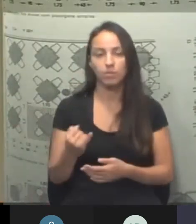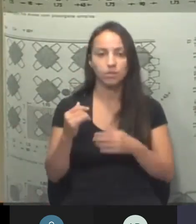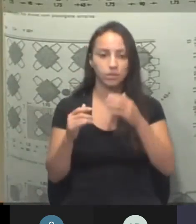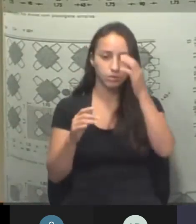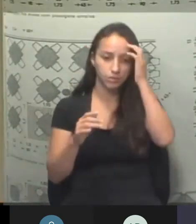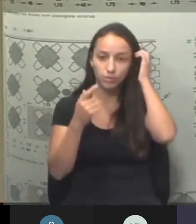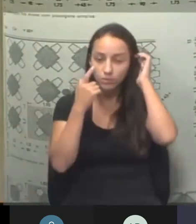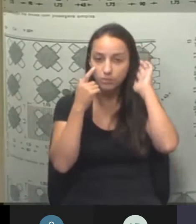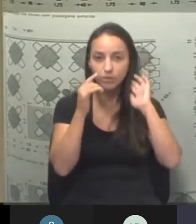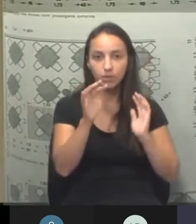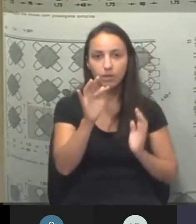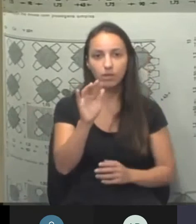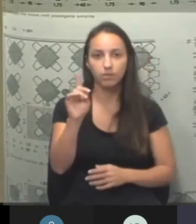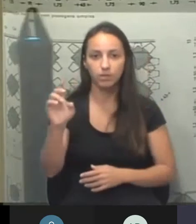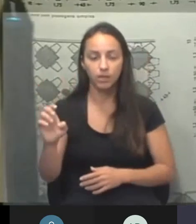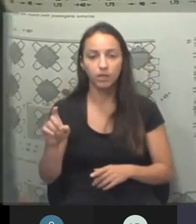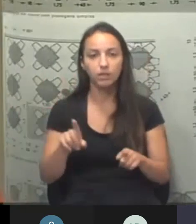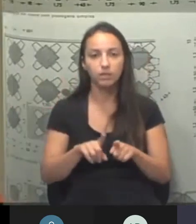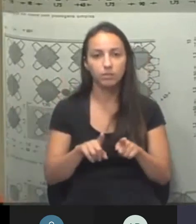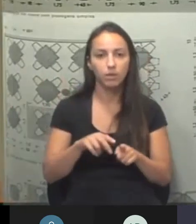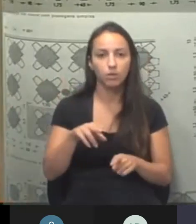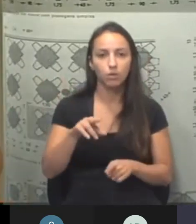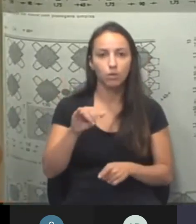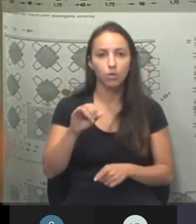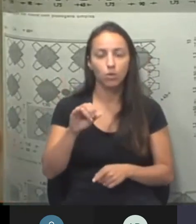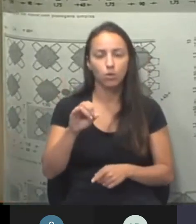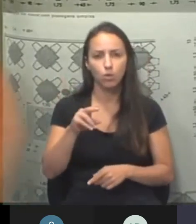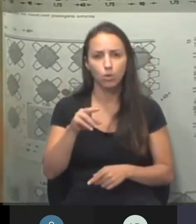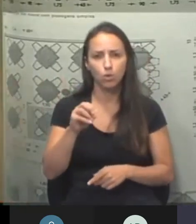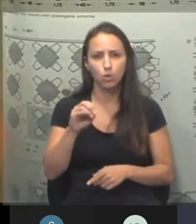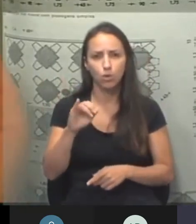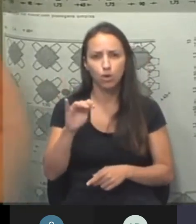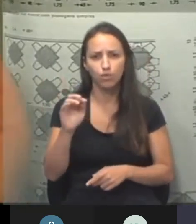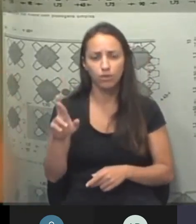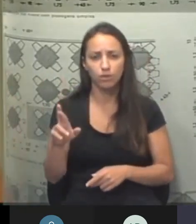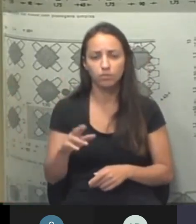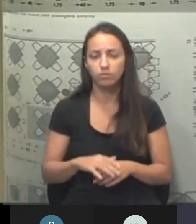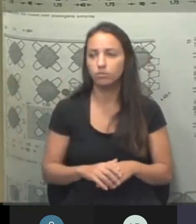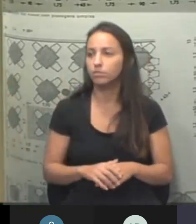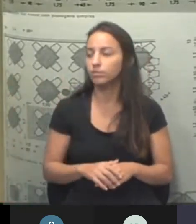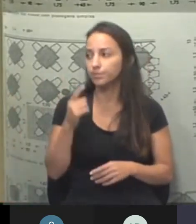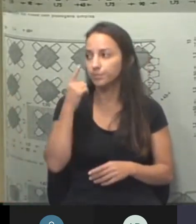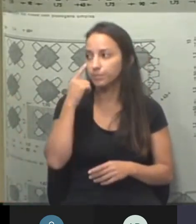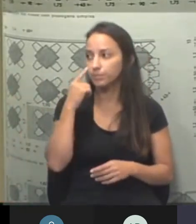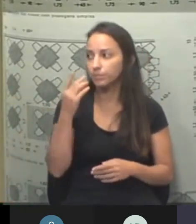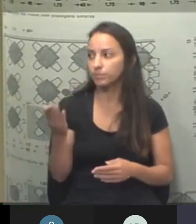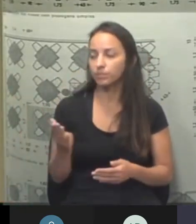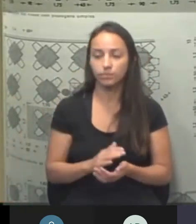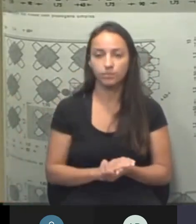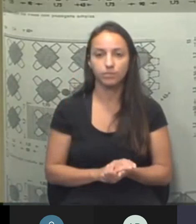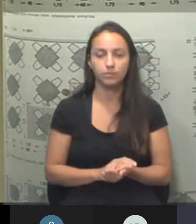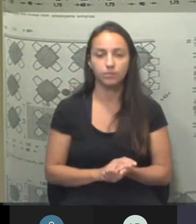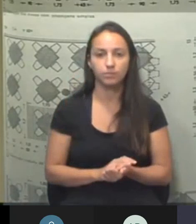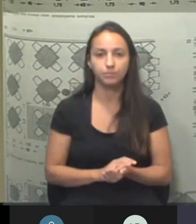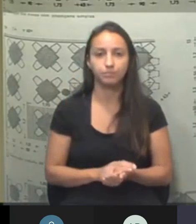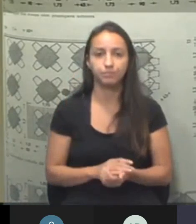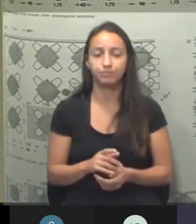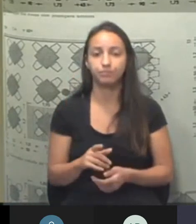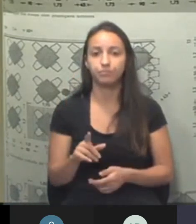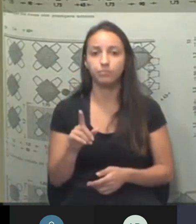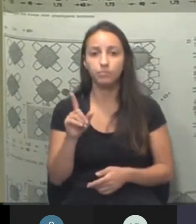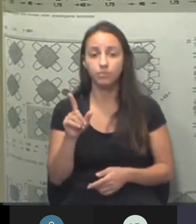e também ver o Neuffer. Peguei aqui no setor de restaurantes, mas lembrando que a referência dele